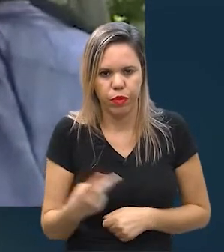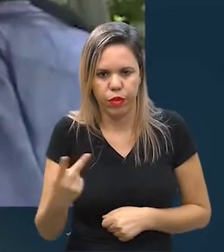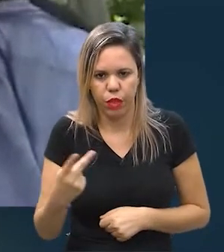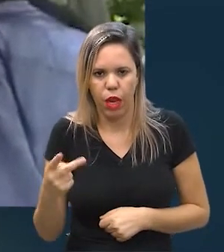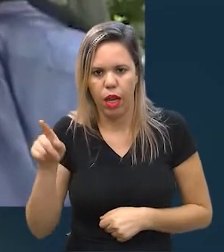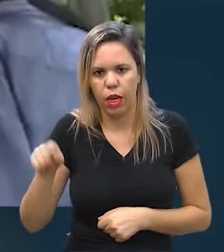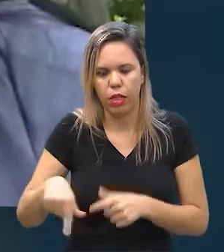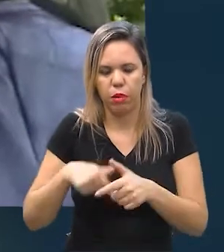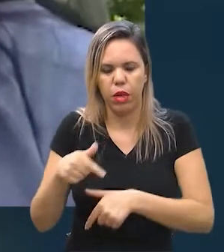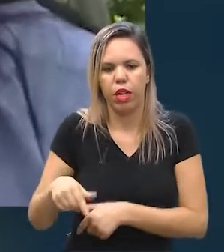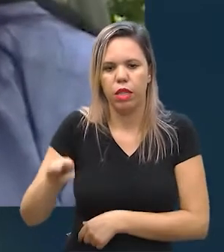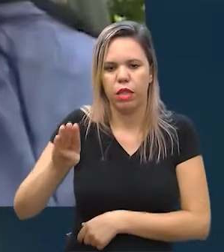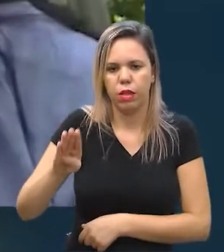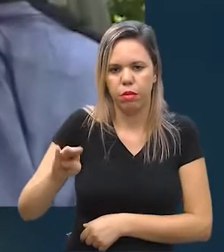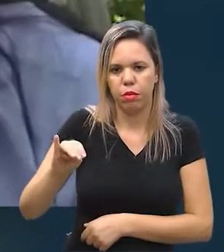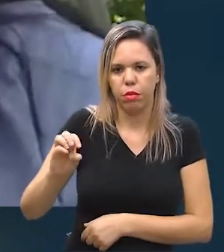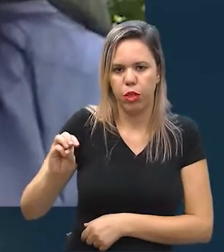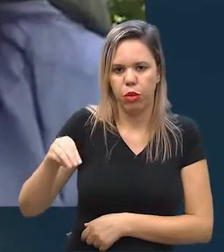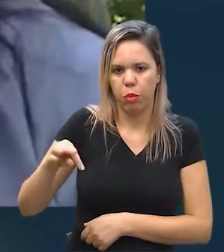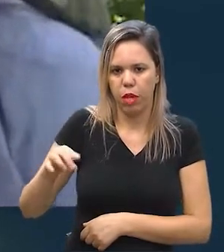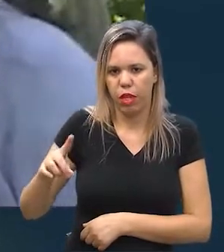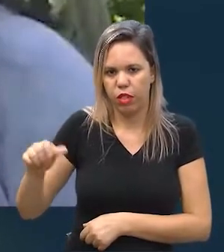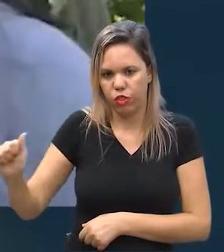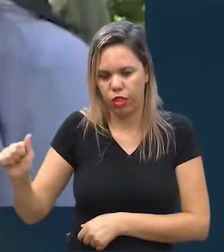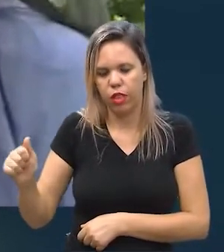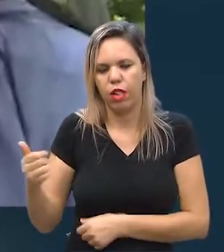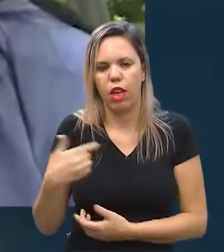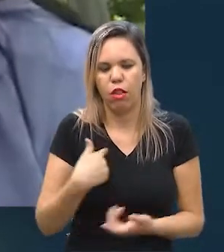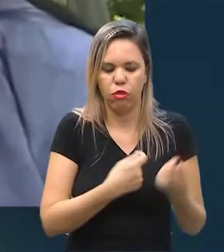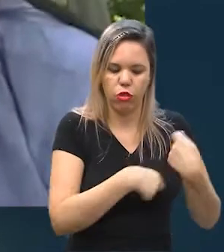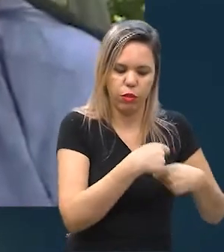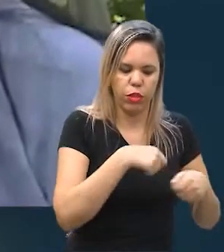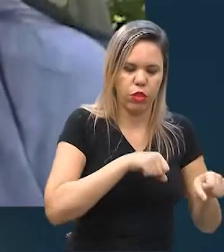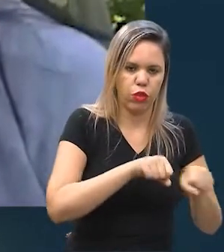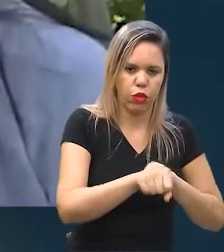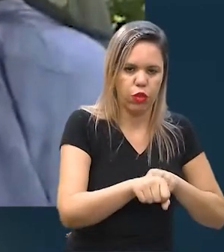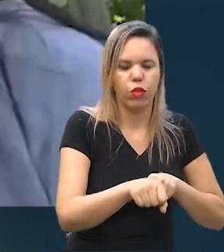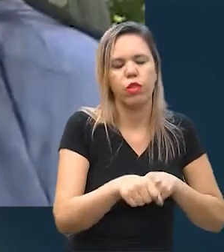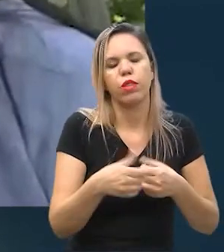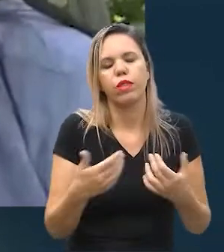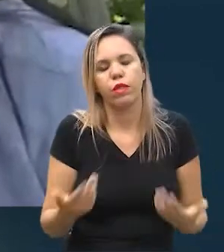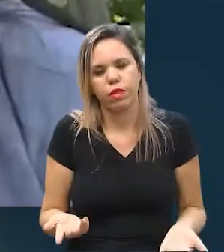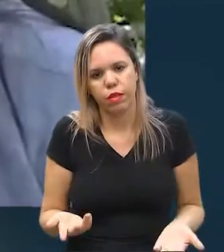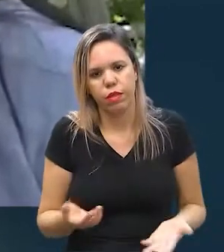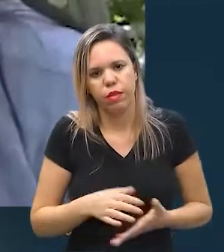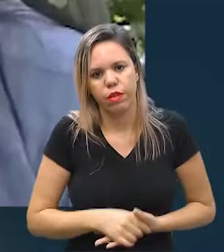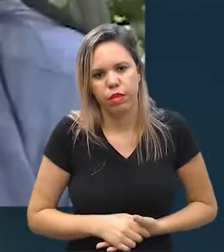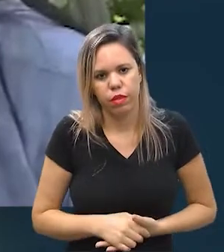biomédica, eu sou administradora, bióloga, né? Bióloga. Eu sou administradora.